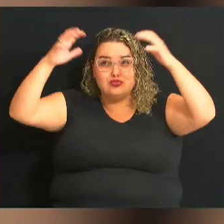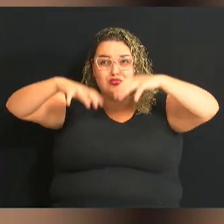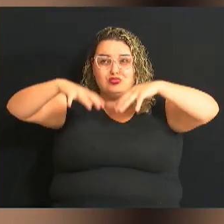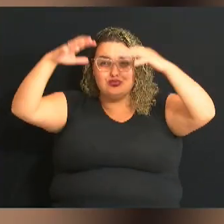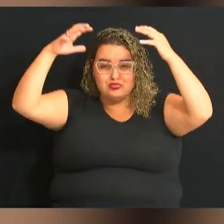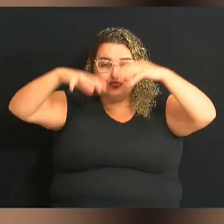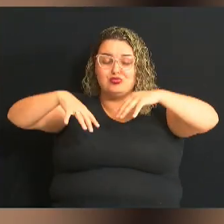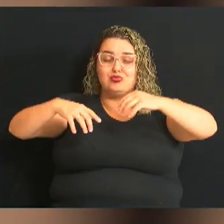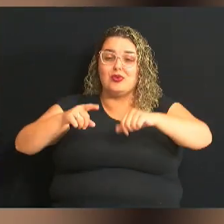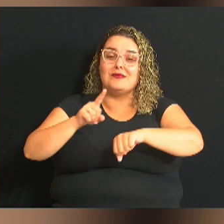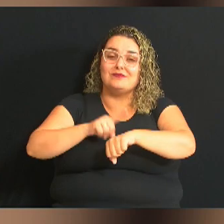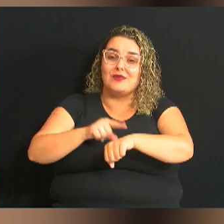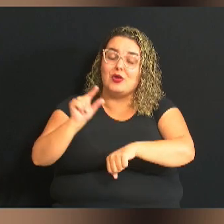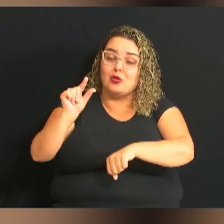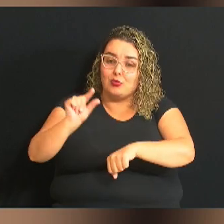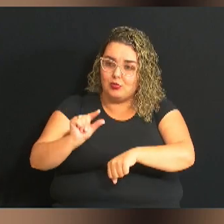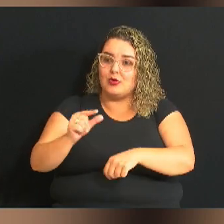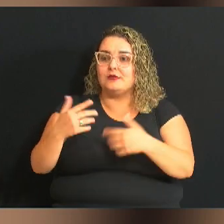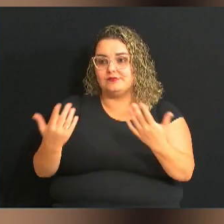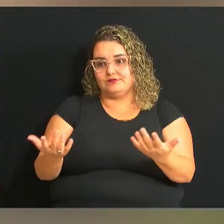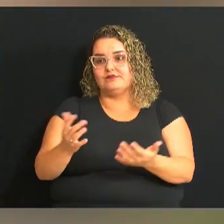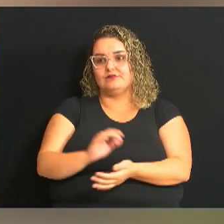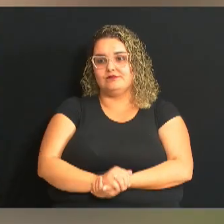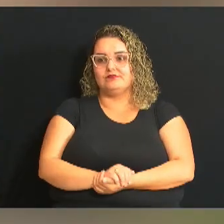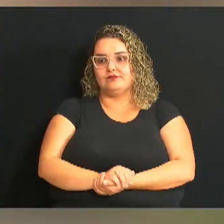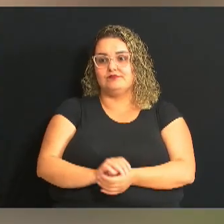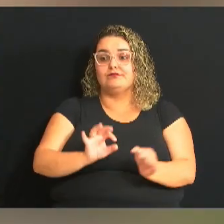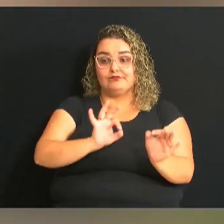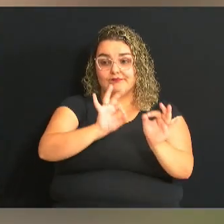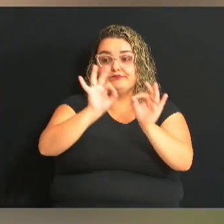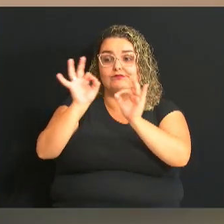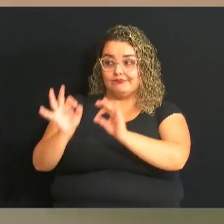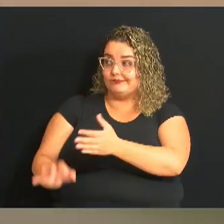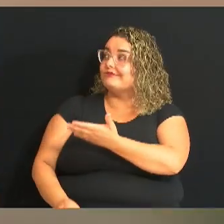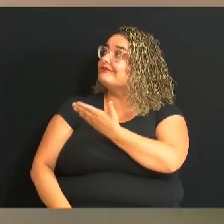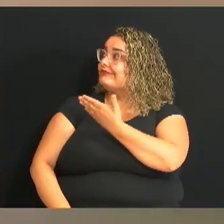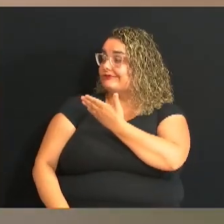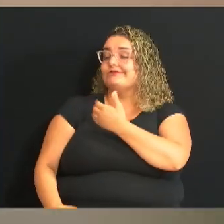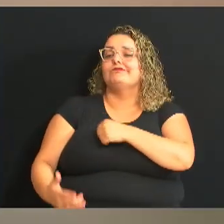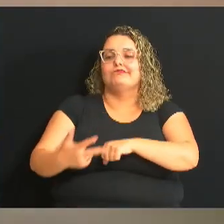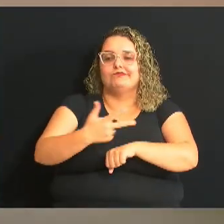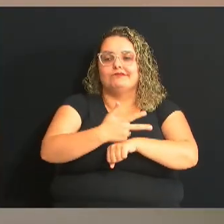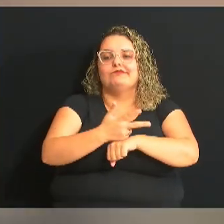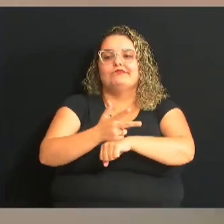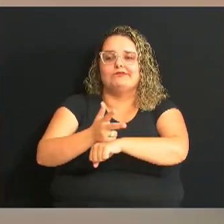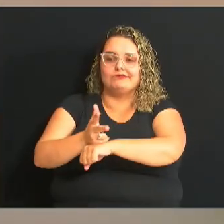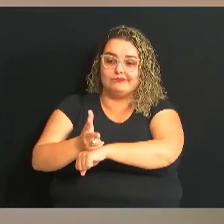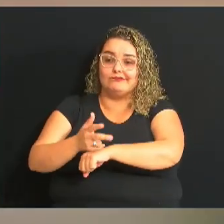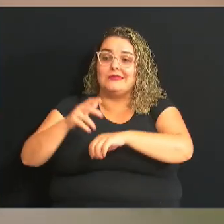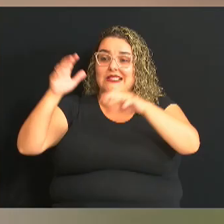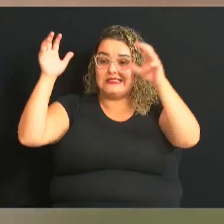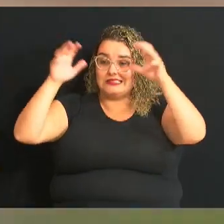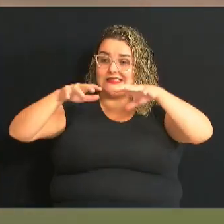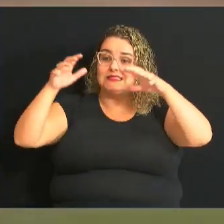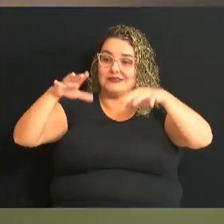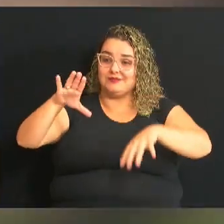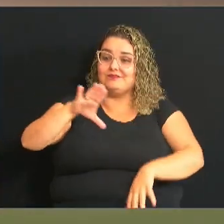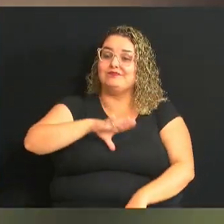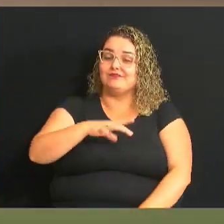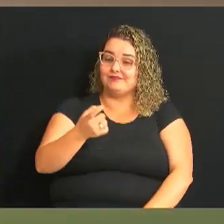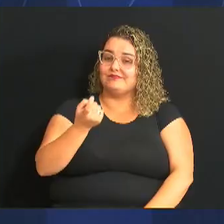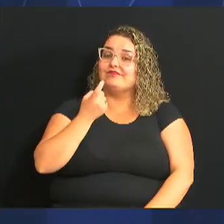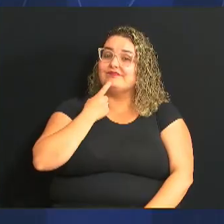pouco tempo. Então, vocês estão acompanhando aí as imagens de chuva aqui na cidade